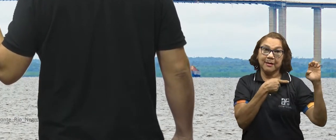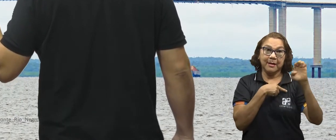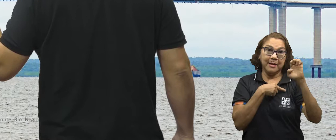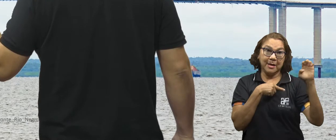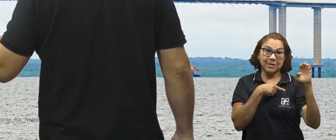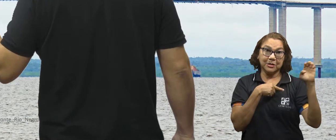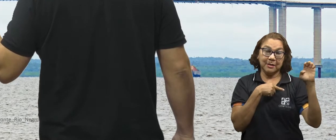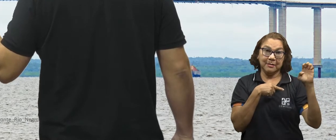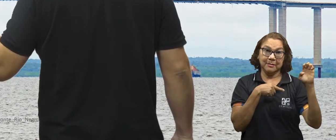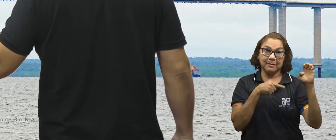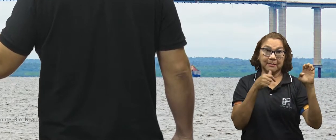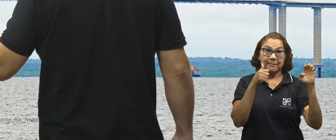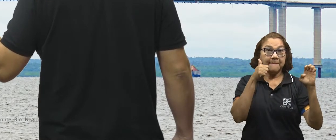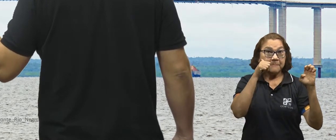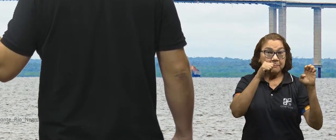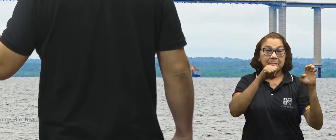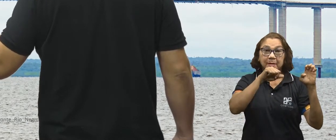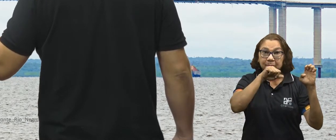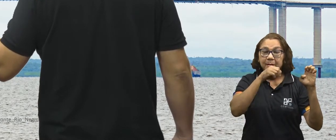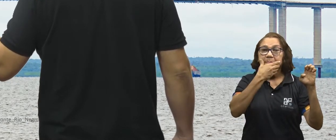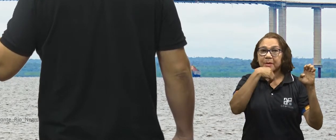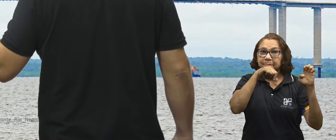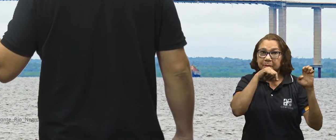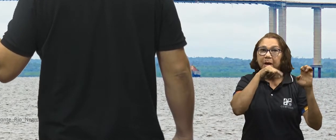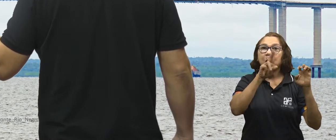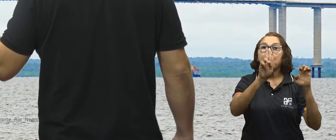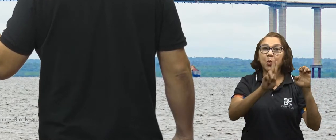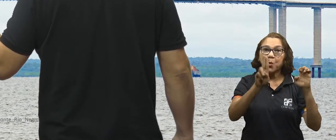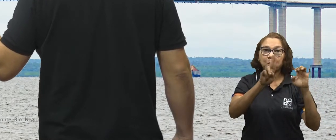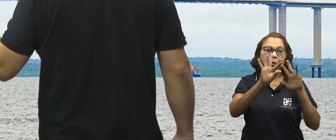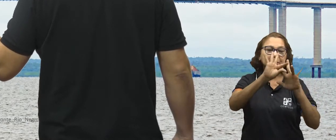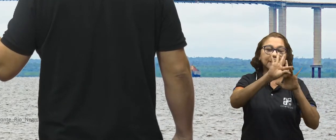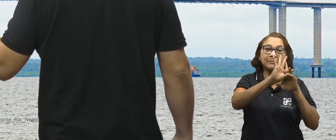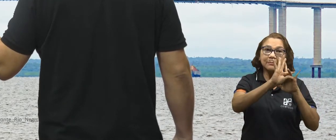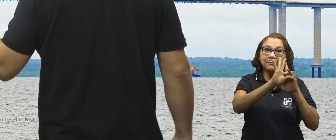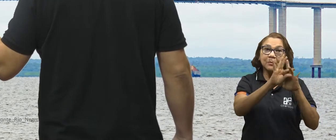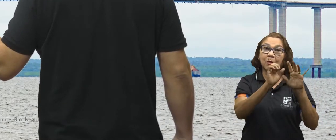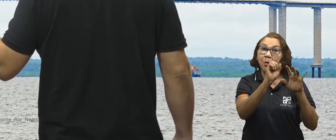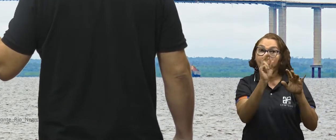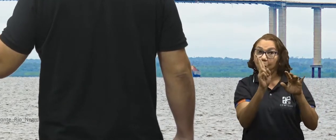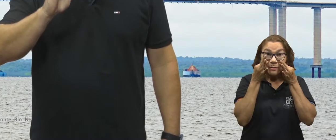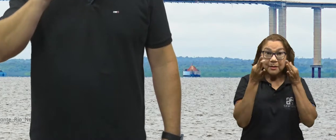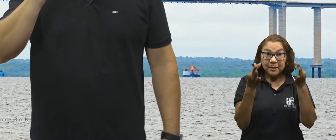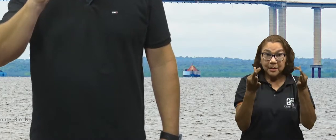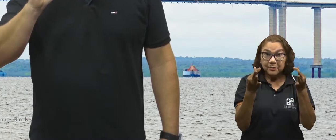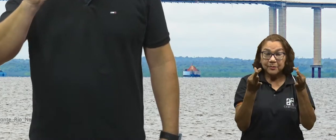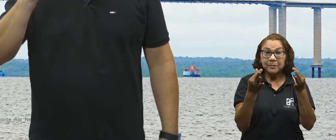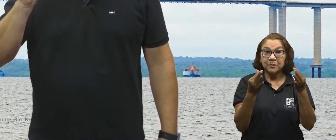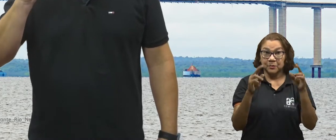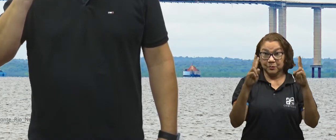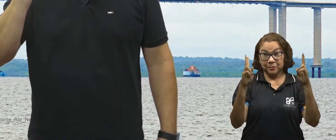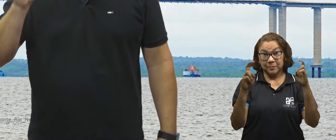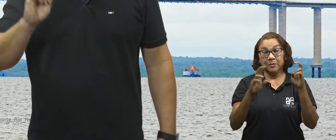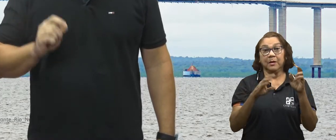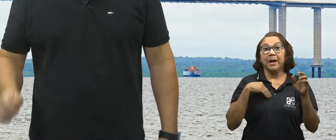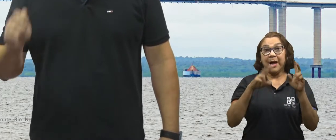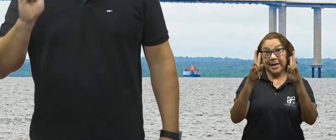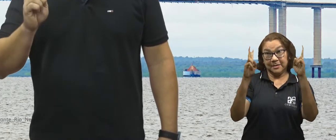esquerda, a mão que os seus pais usam às alianças de casamento, ou normalmente um relógio de pulso, portanto, o nosso lado